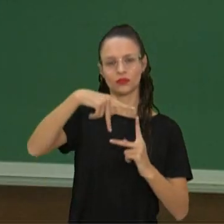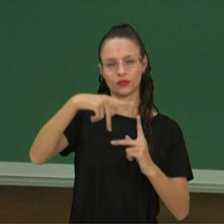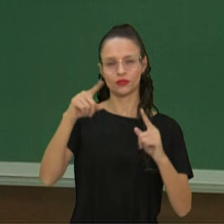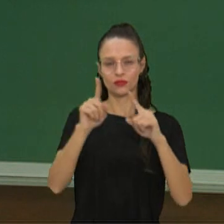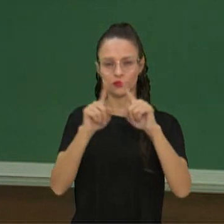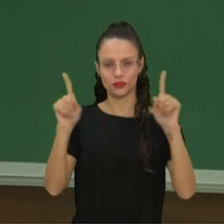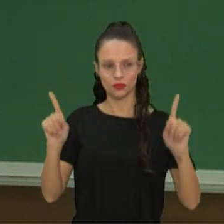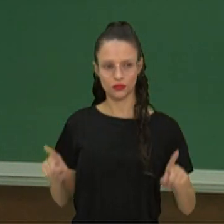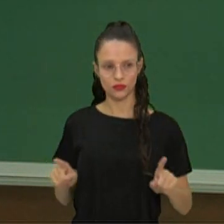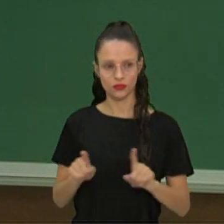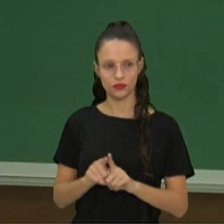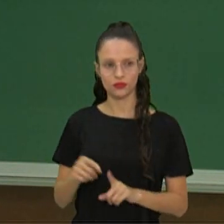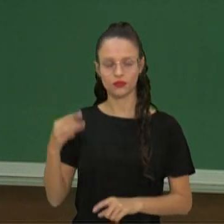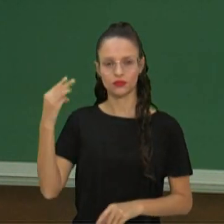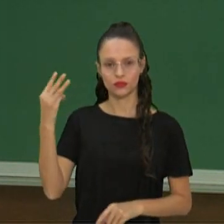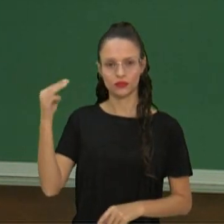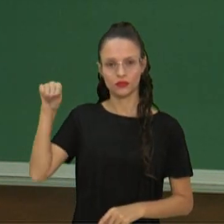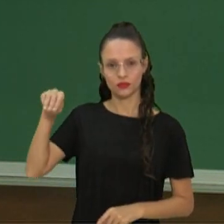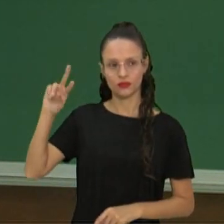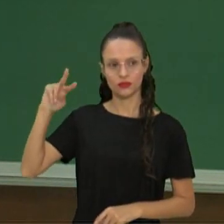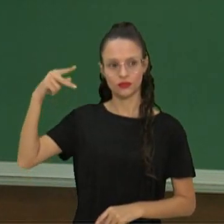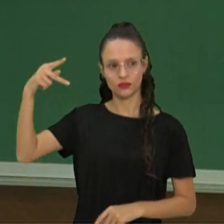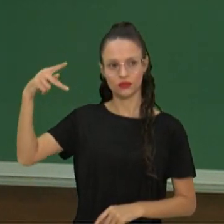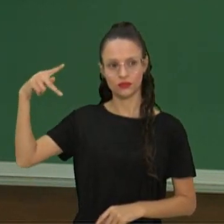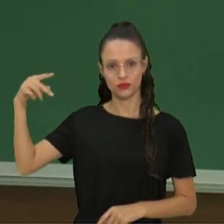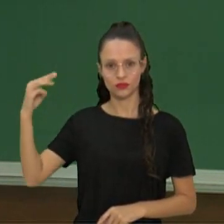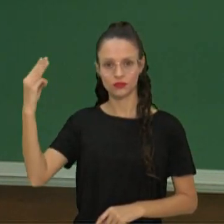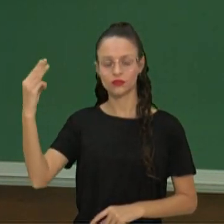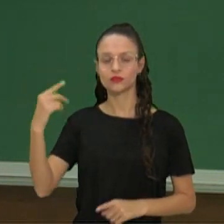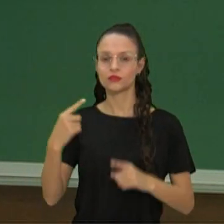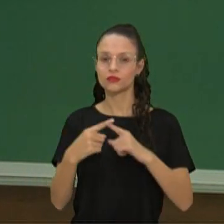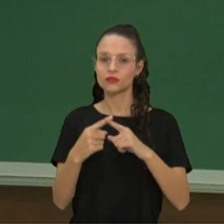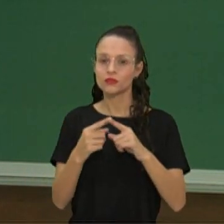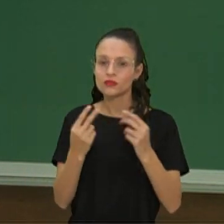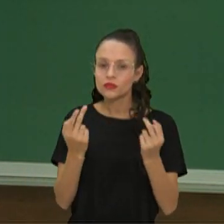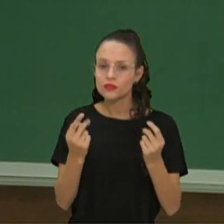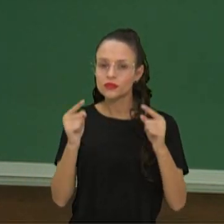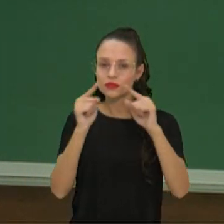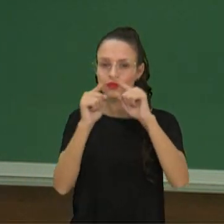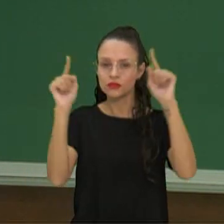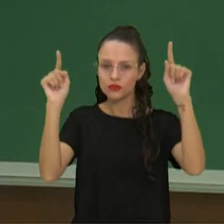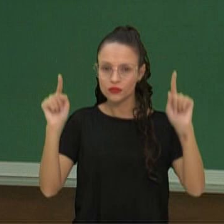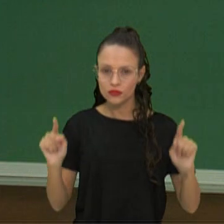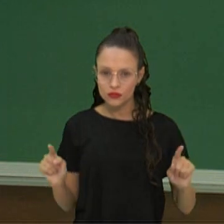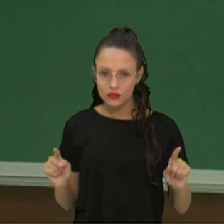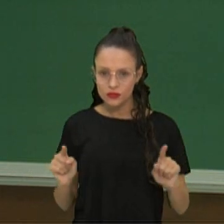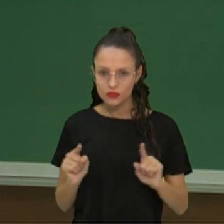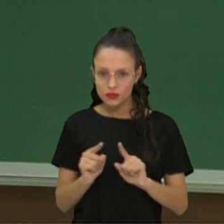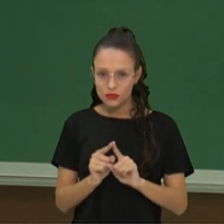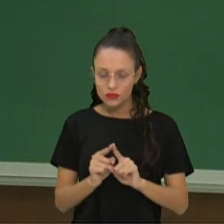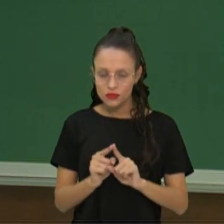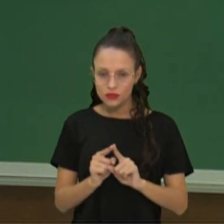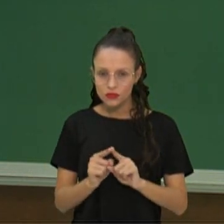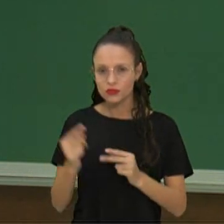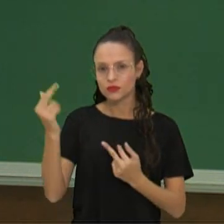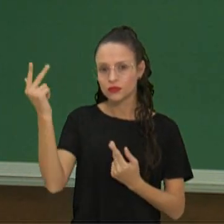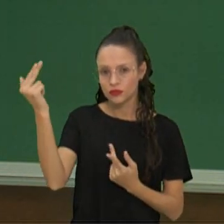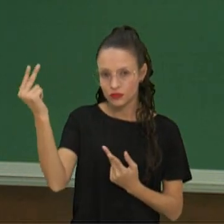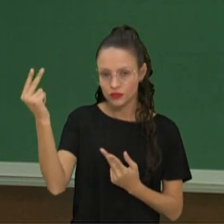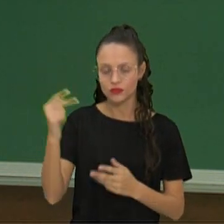lado 3m ao quadrado p ao cubo. Como é que eu sei que é quadrado? Porque eu tenho a medida dos dois lados e a medida dos dois lados é a